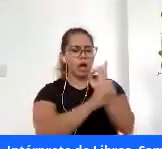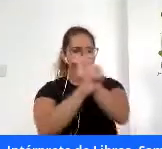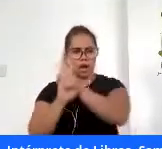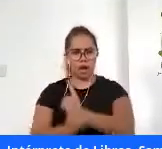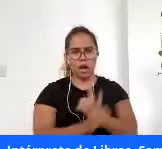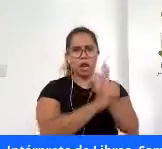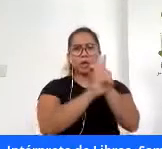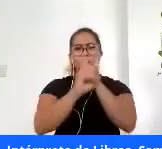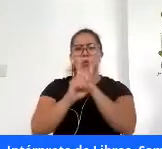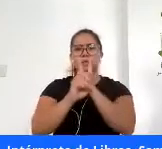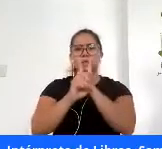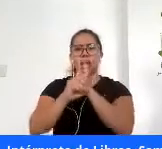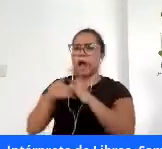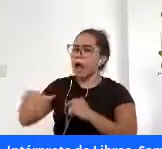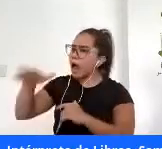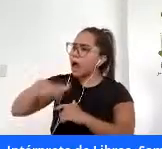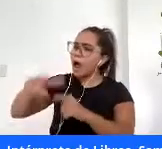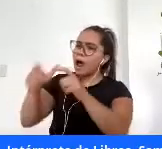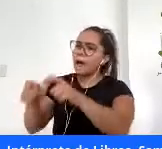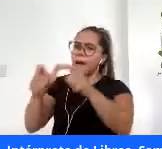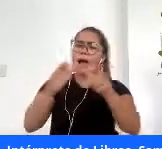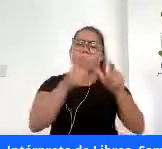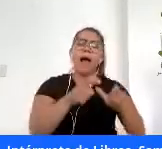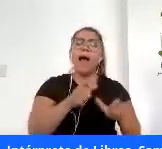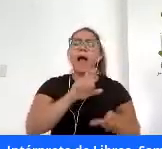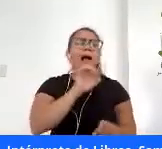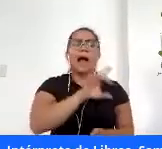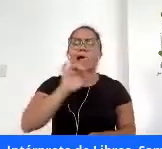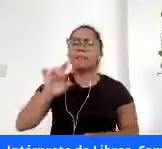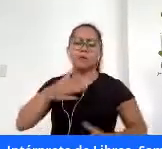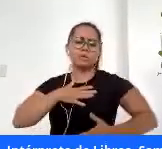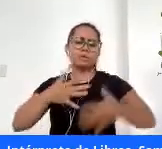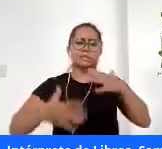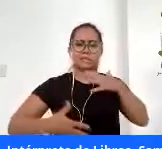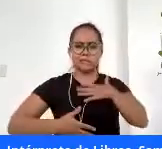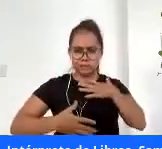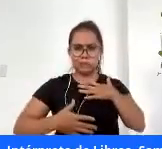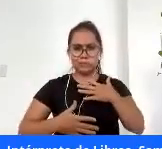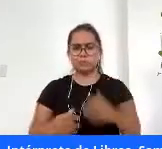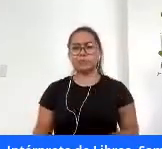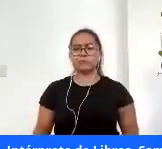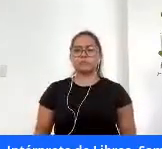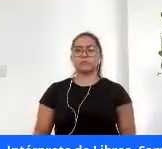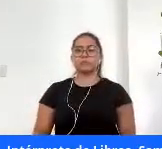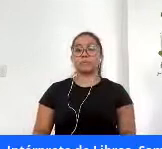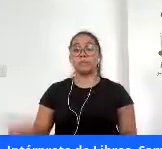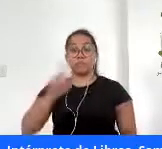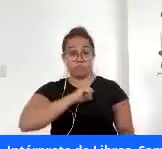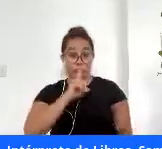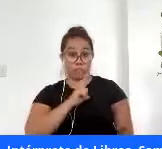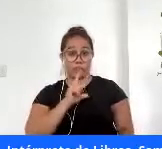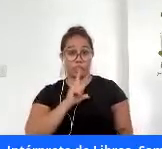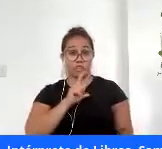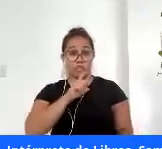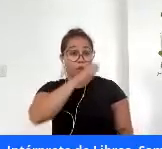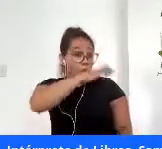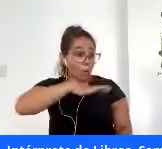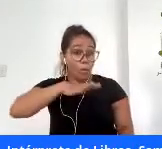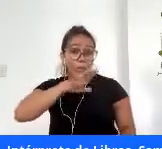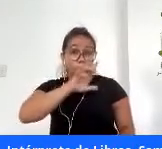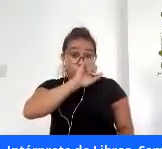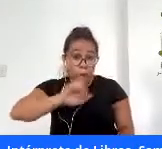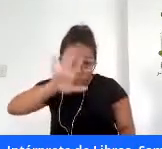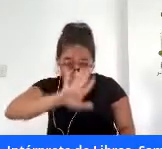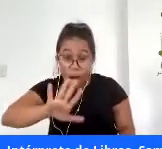encontrar regionalizado cada um desses sentidos do corpo. Então aqui eu trago para vocês um esquema,